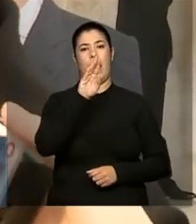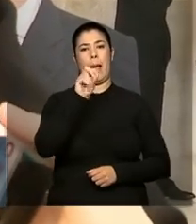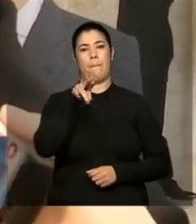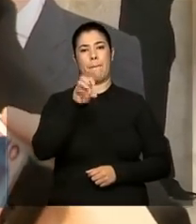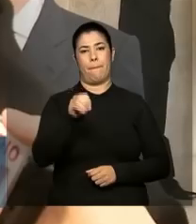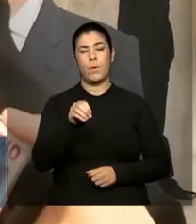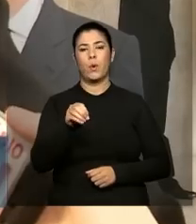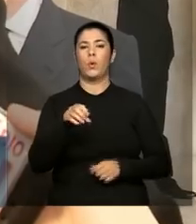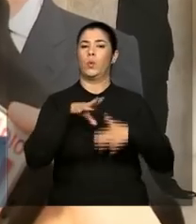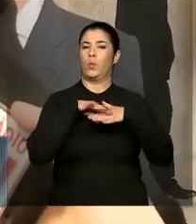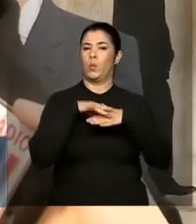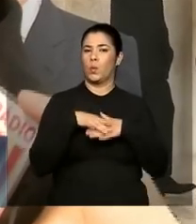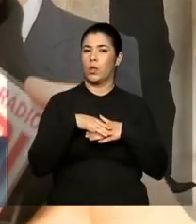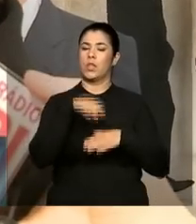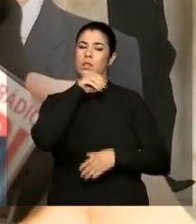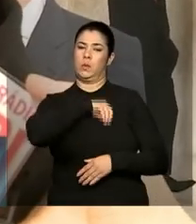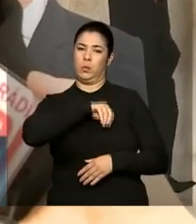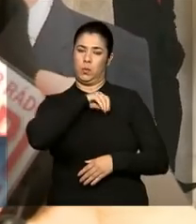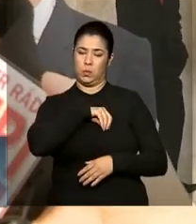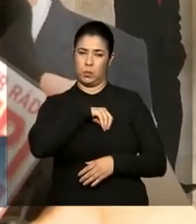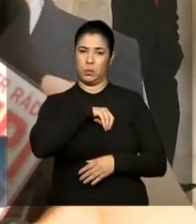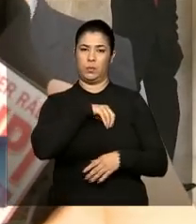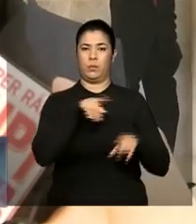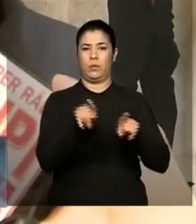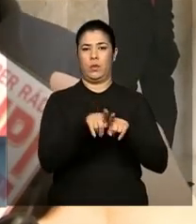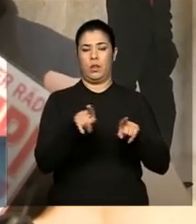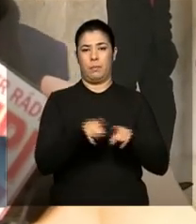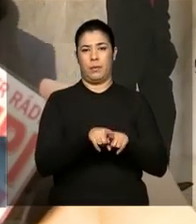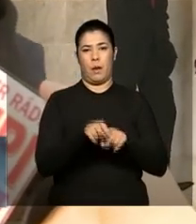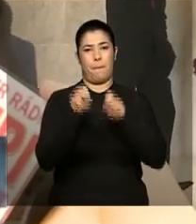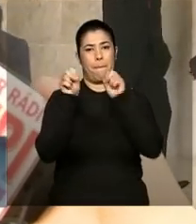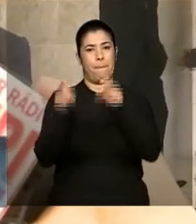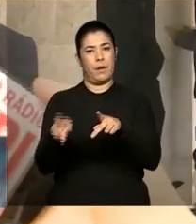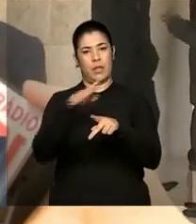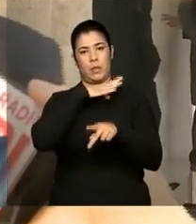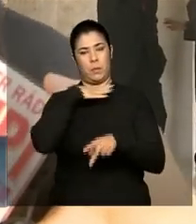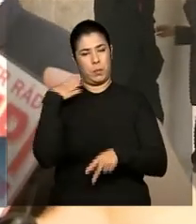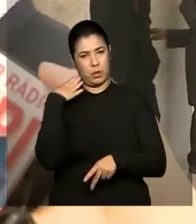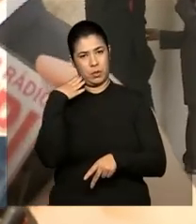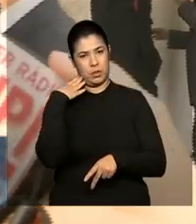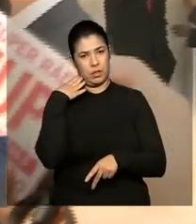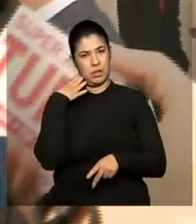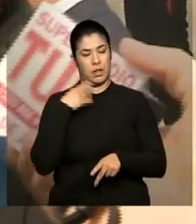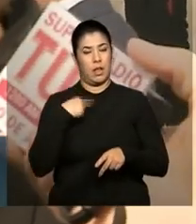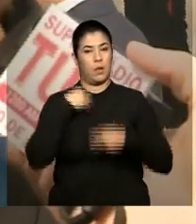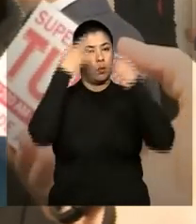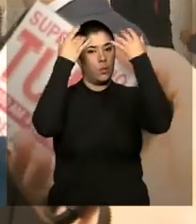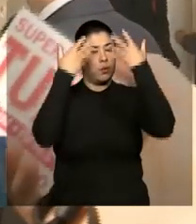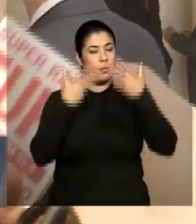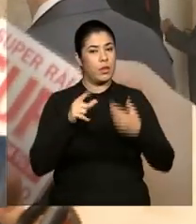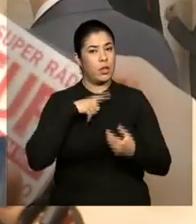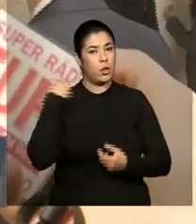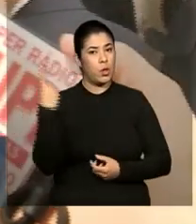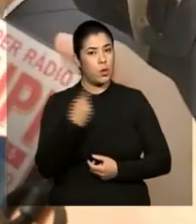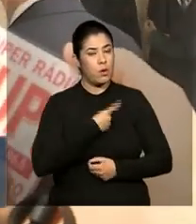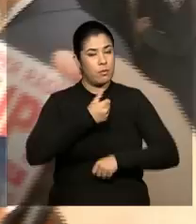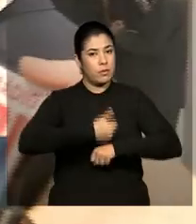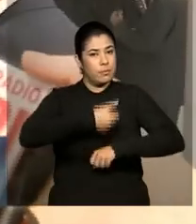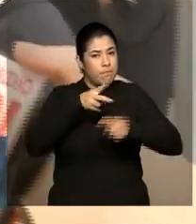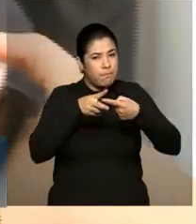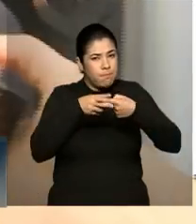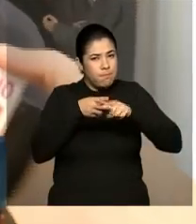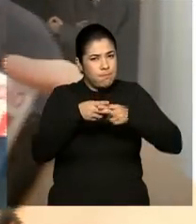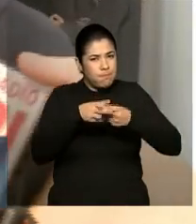abono-doença, abono salarial, a pensão por morte, eu estou falando. Nós estamos aperfeiçoando a